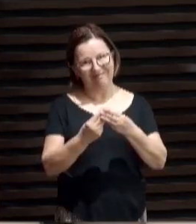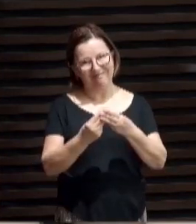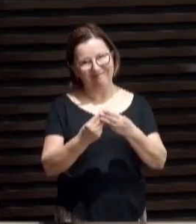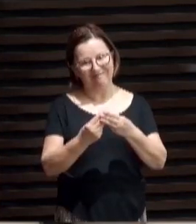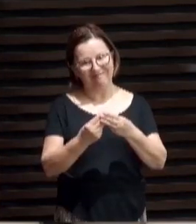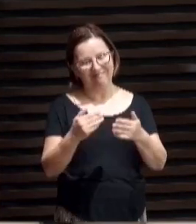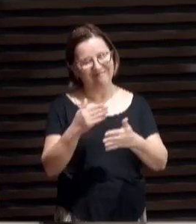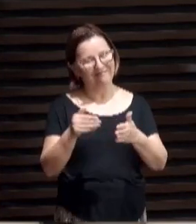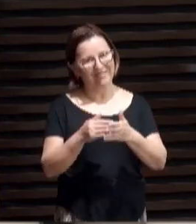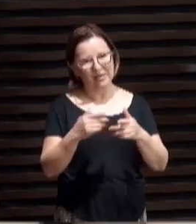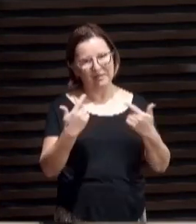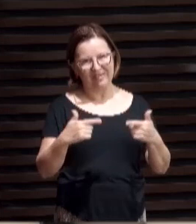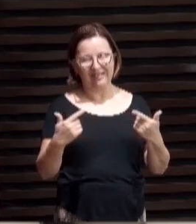templo.